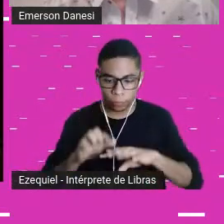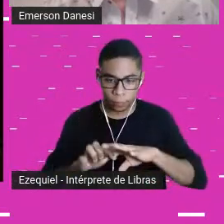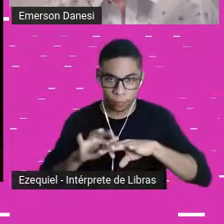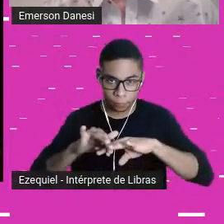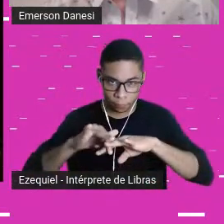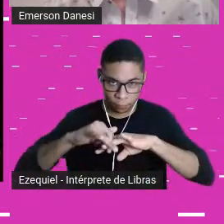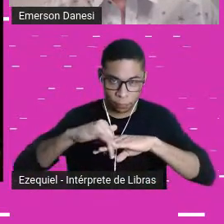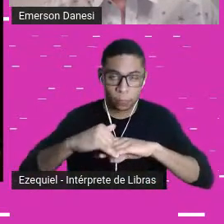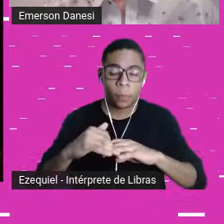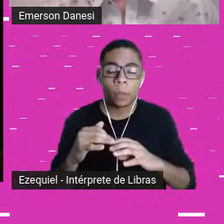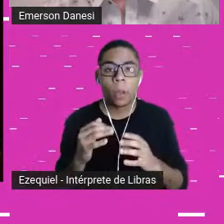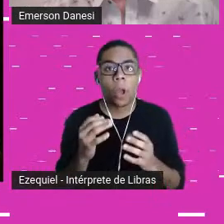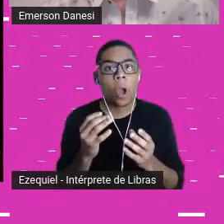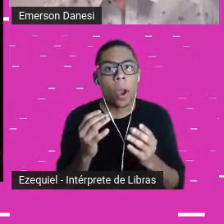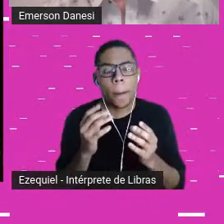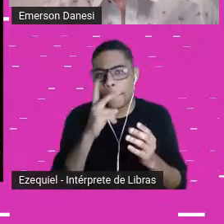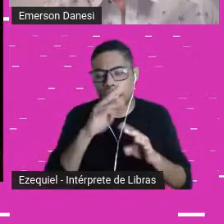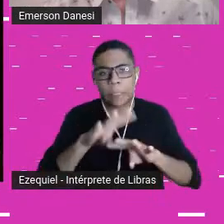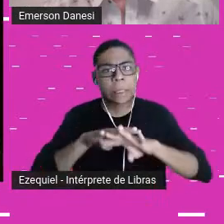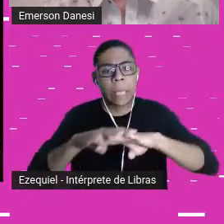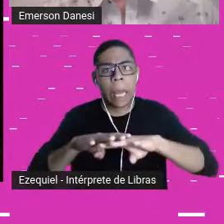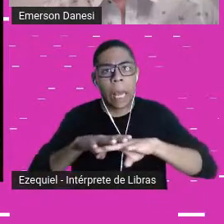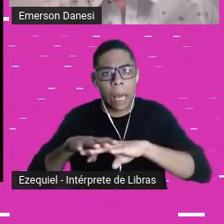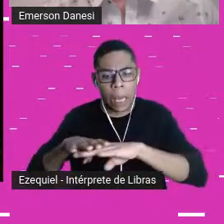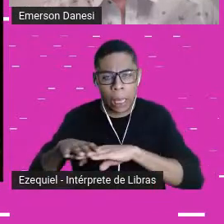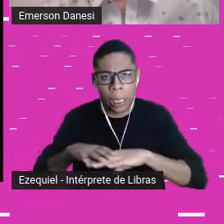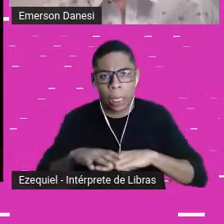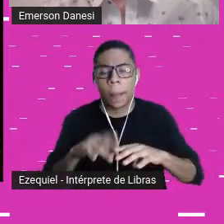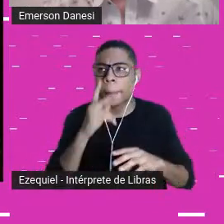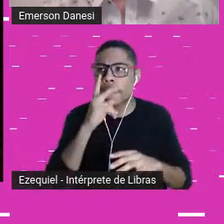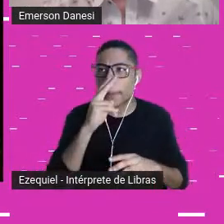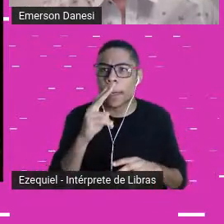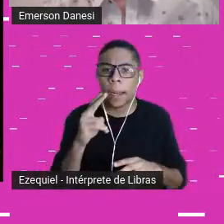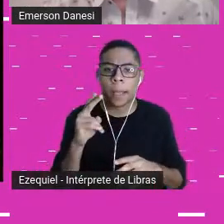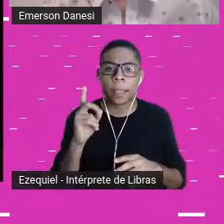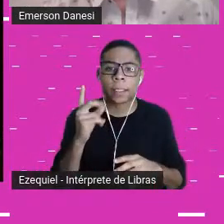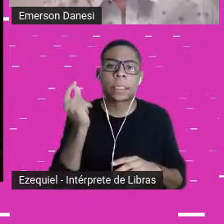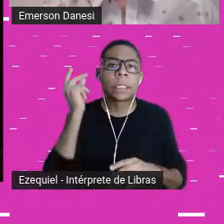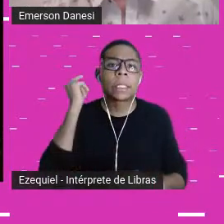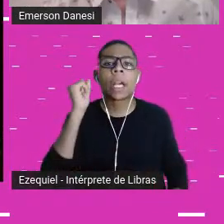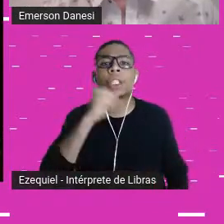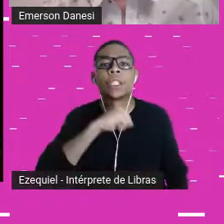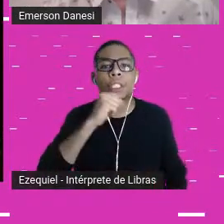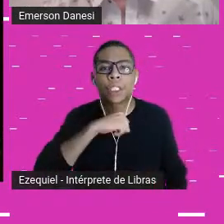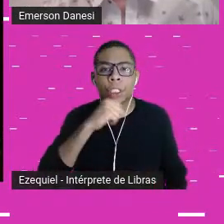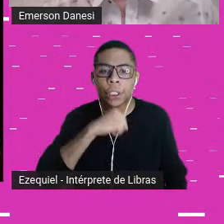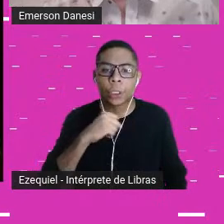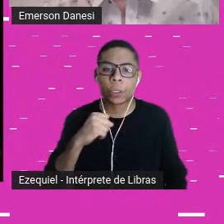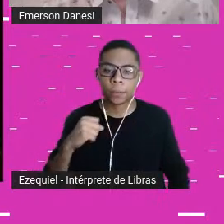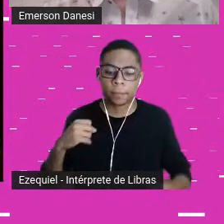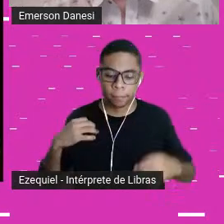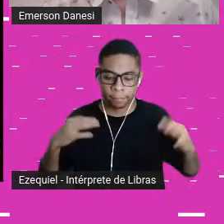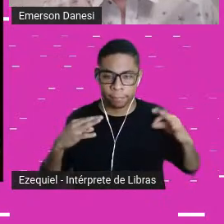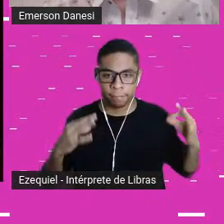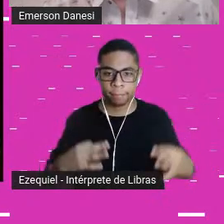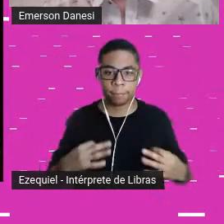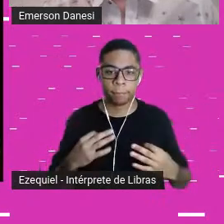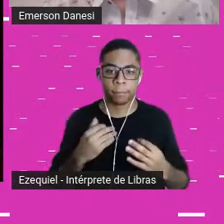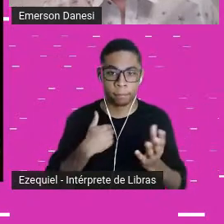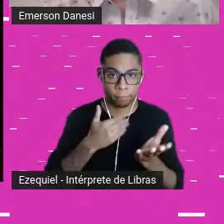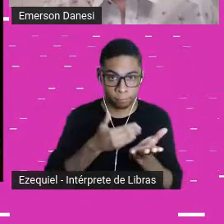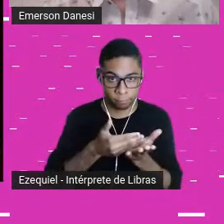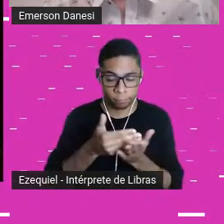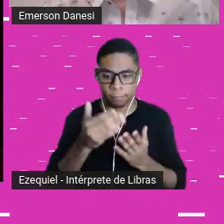como se fosse um tear rústico, bem rústico. E quando eu